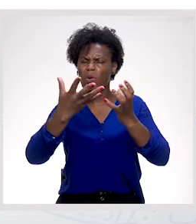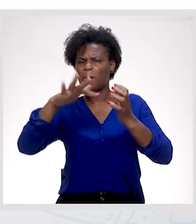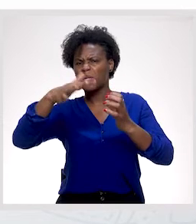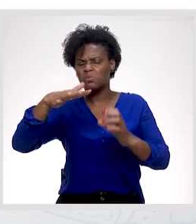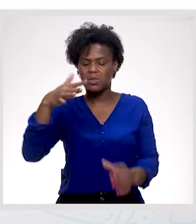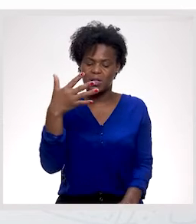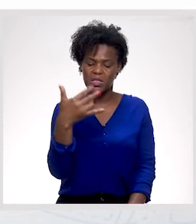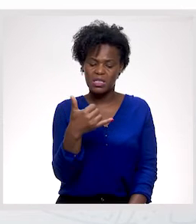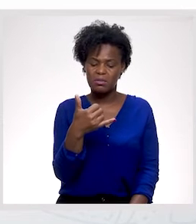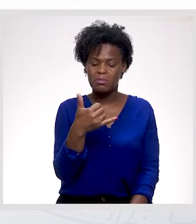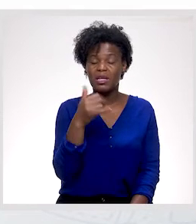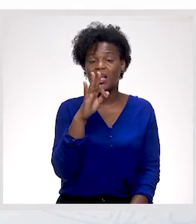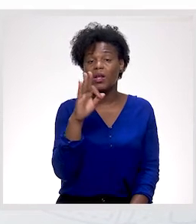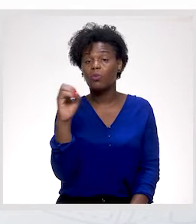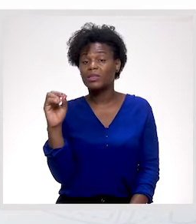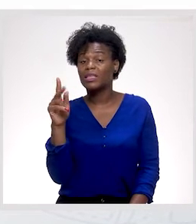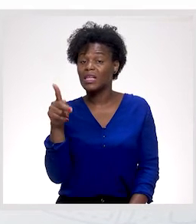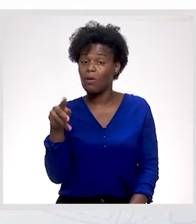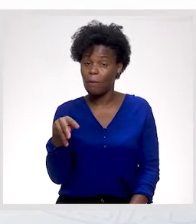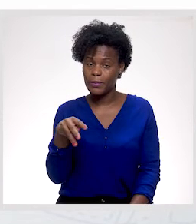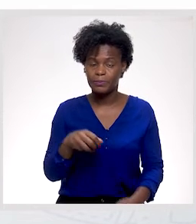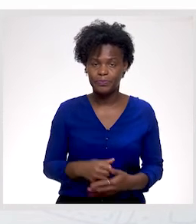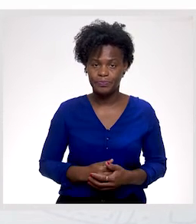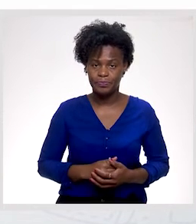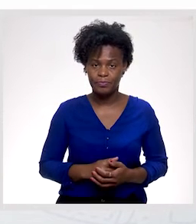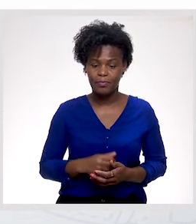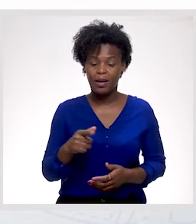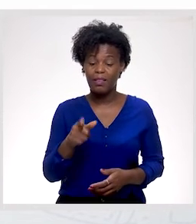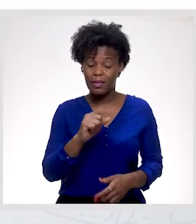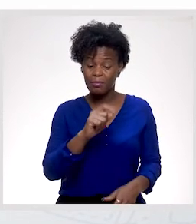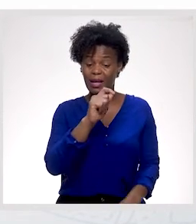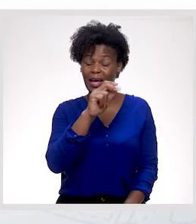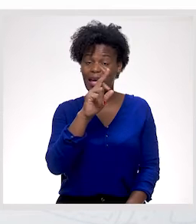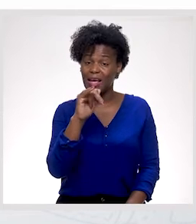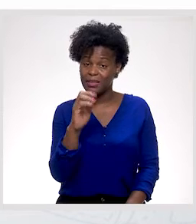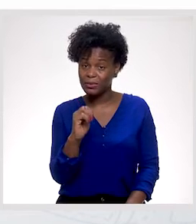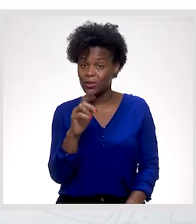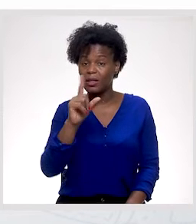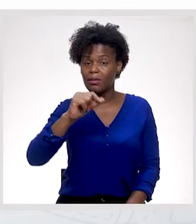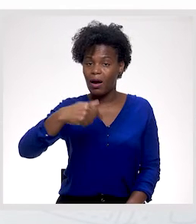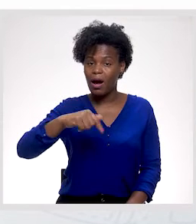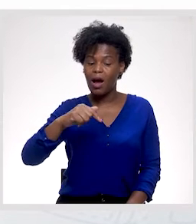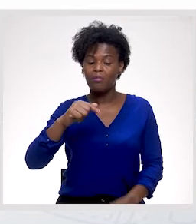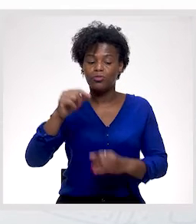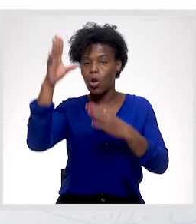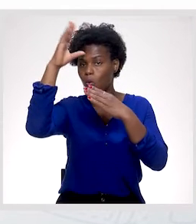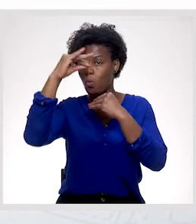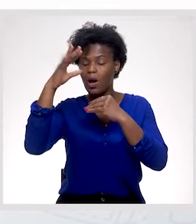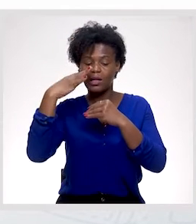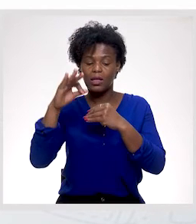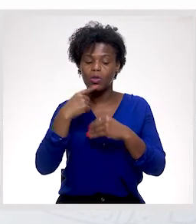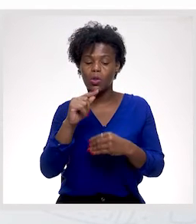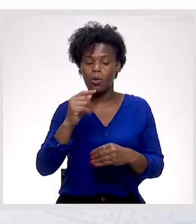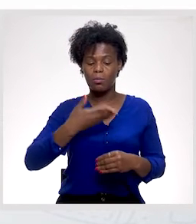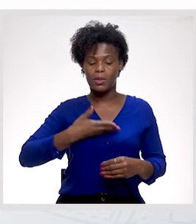aproximadamente 2.400 km. Eris também possui um satélite natural de nome